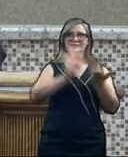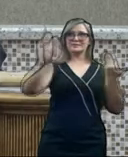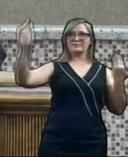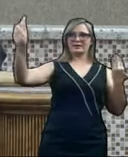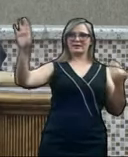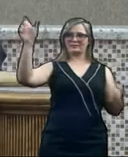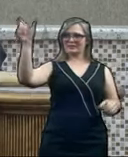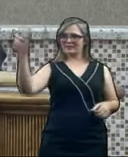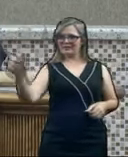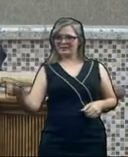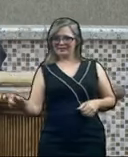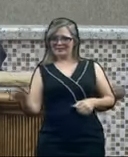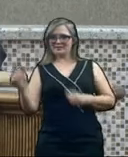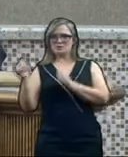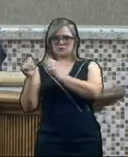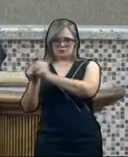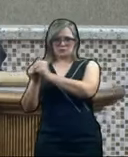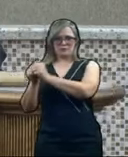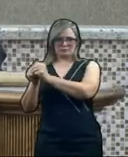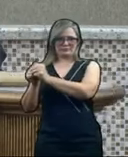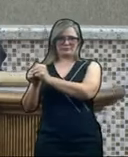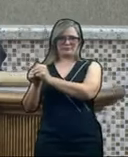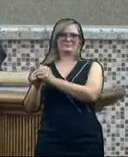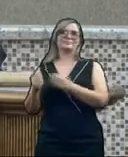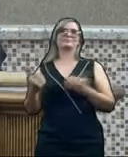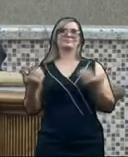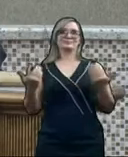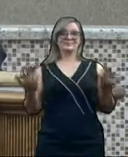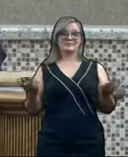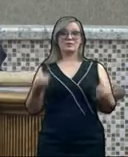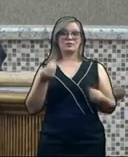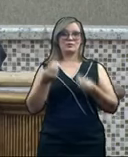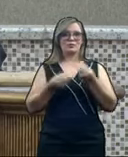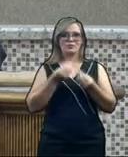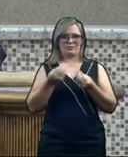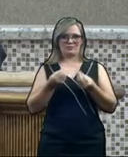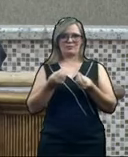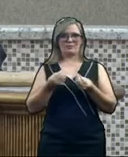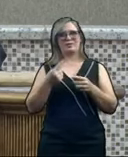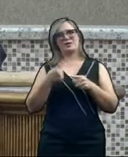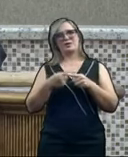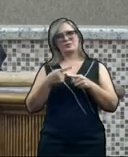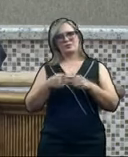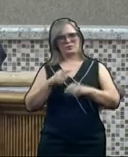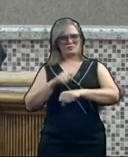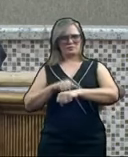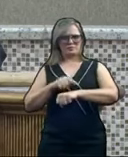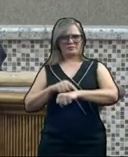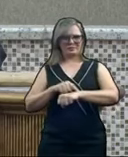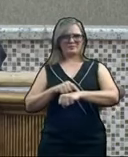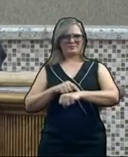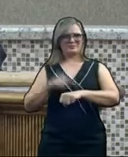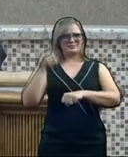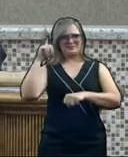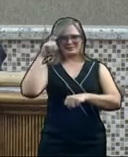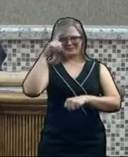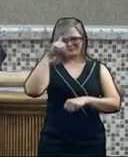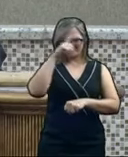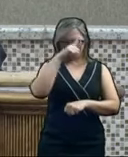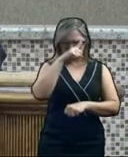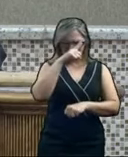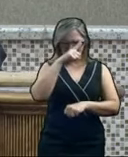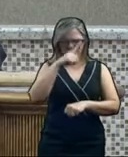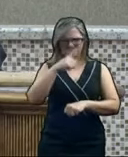Forças de texto e nós estamos vivendo dias difíceis os dias que